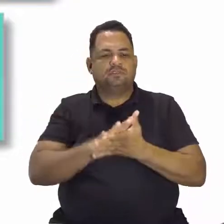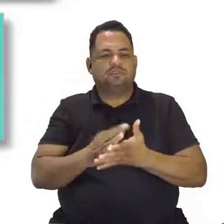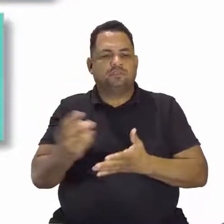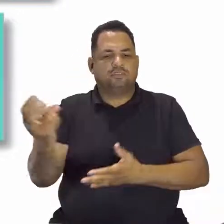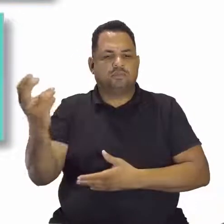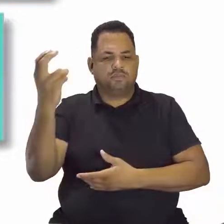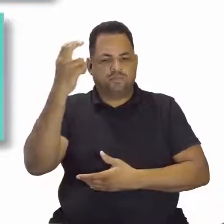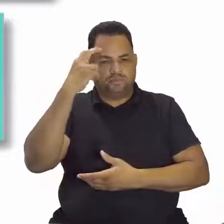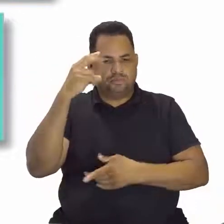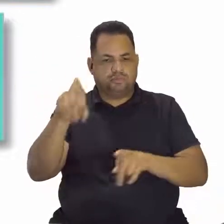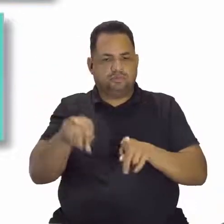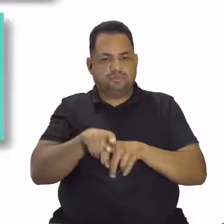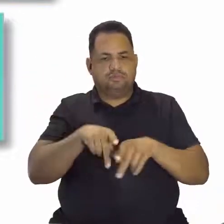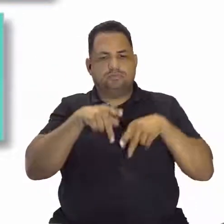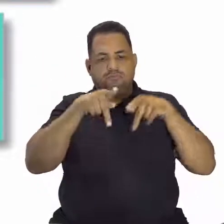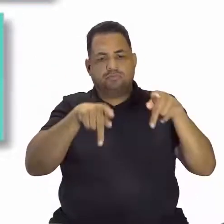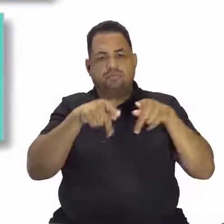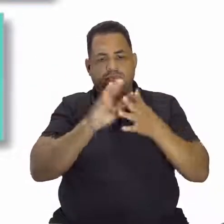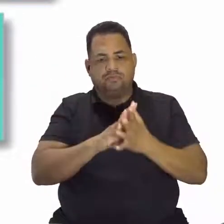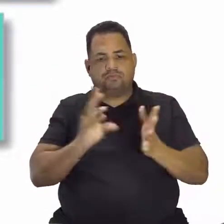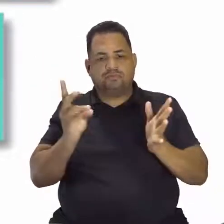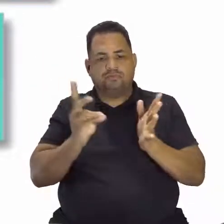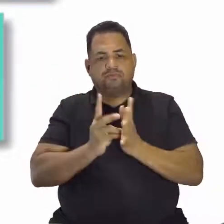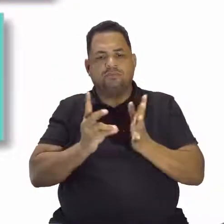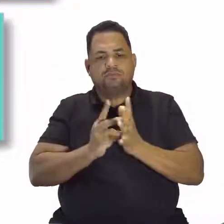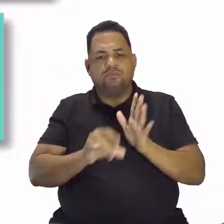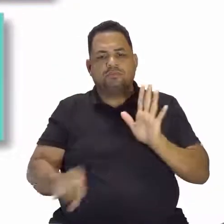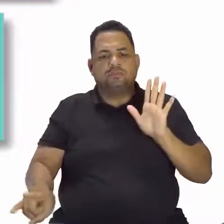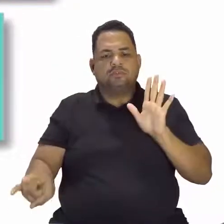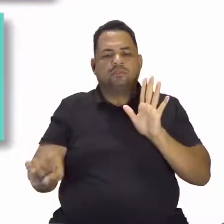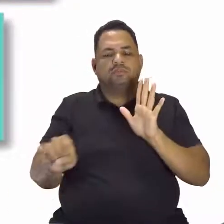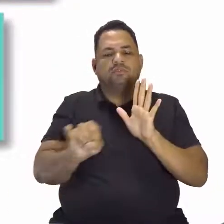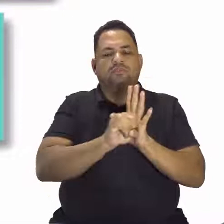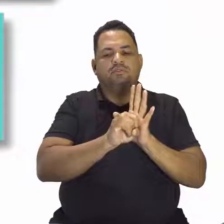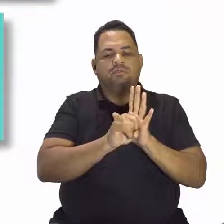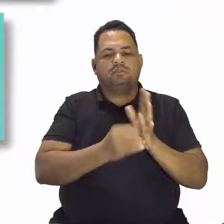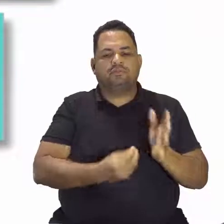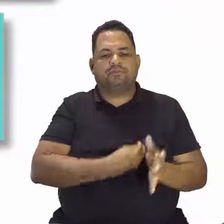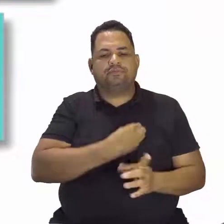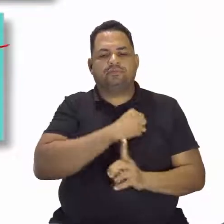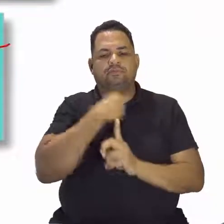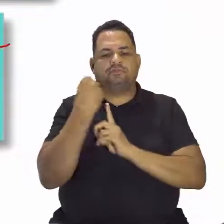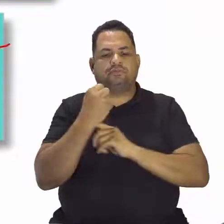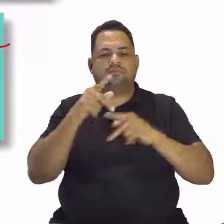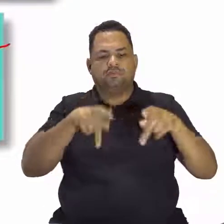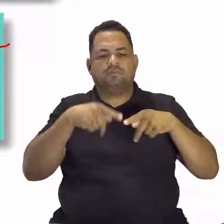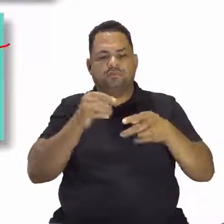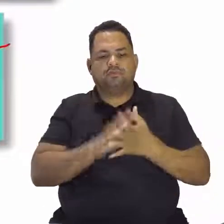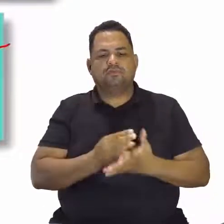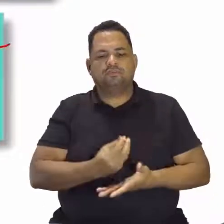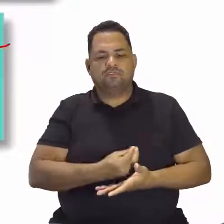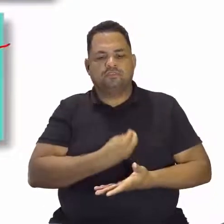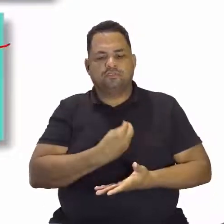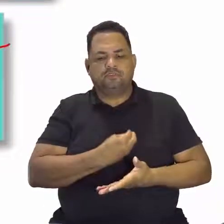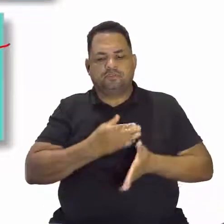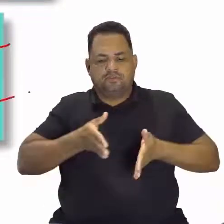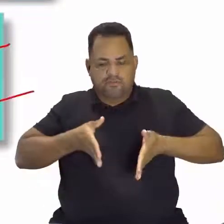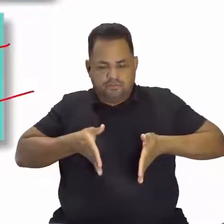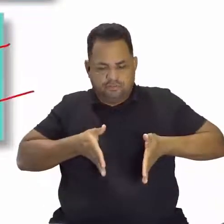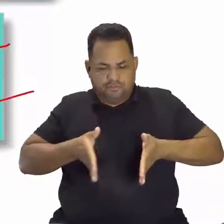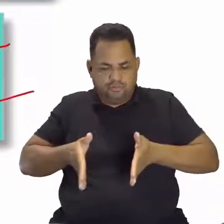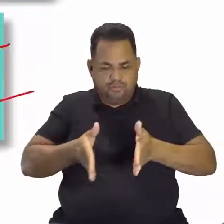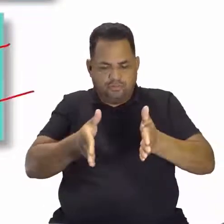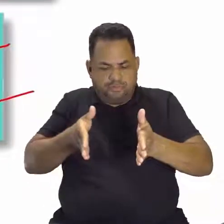Vamos falar sobre os povos indígenas, identidade e vida social. Povos ribeirinhos, identidade e vida